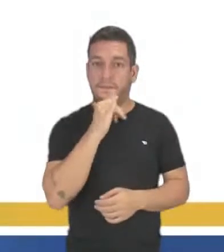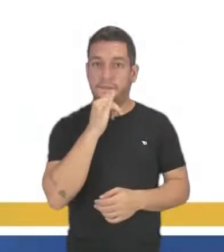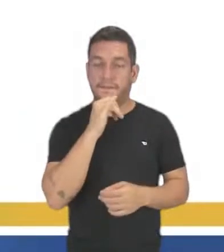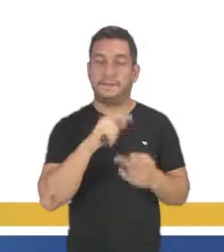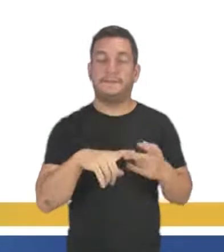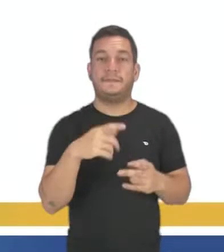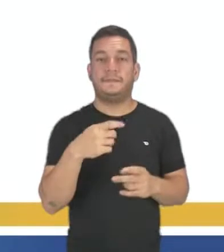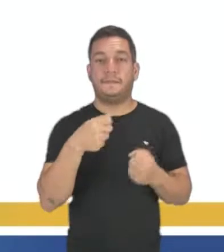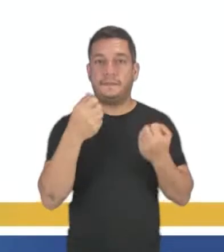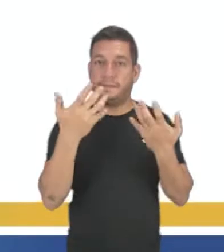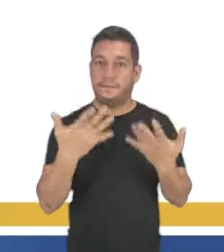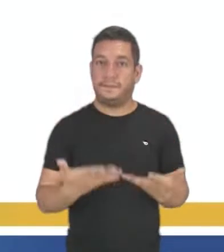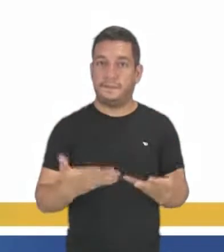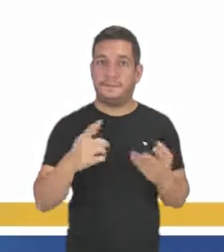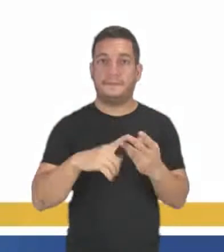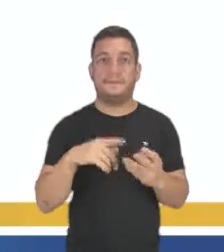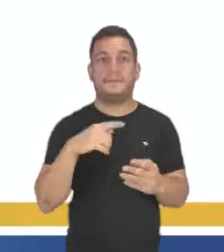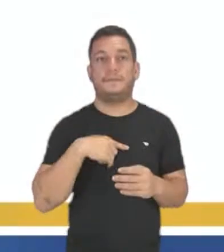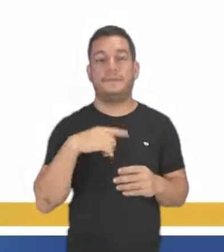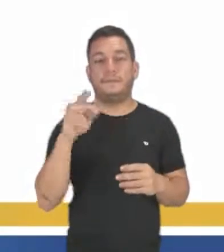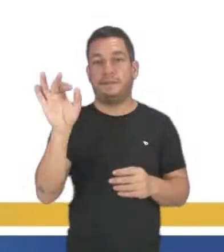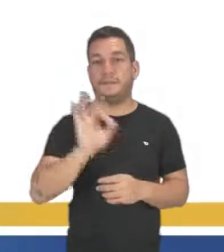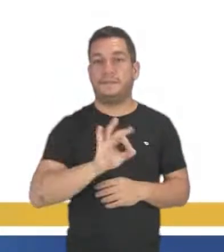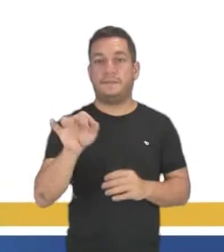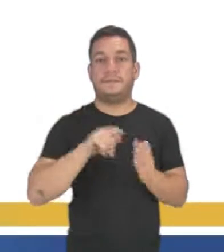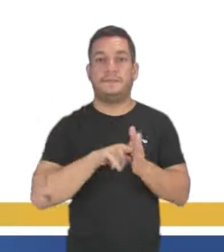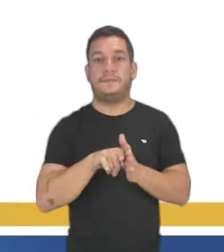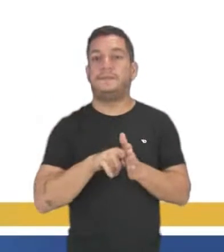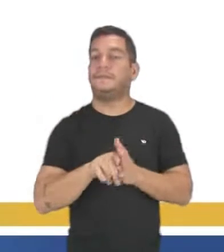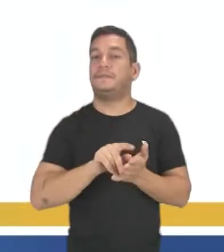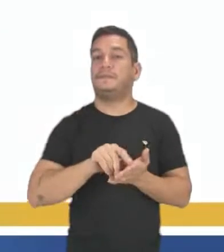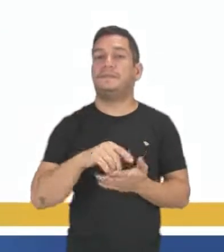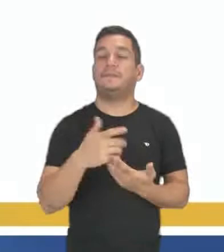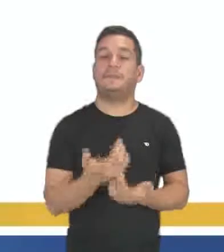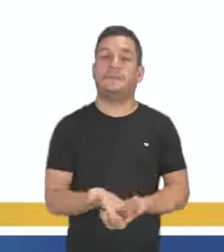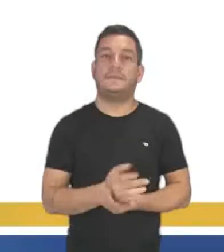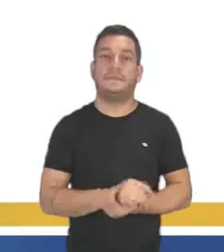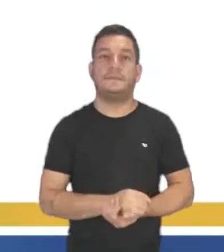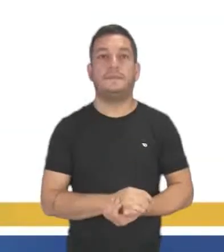exemplificação, depoimentos, dados estatísticos e etc.